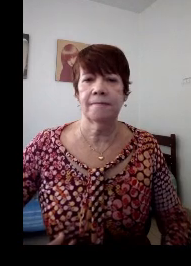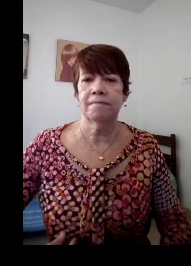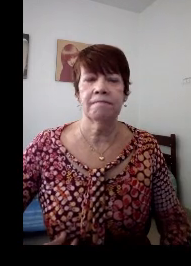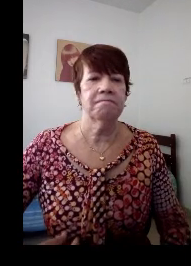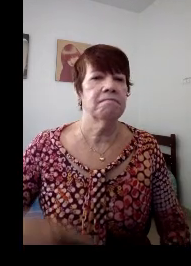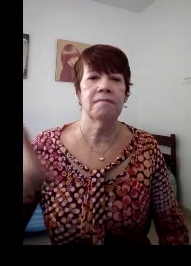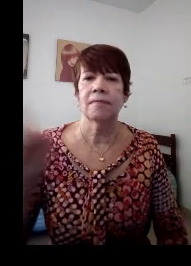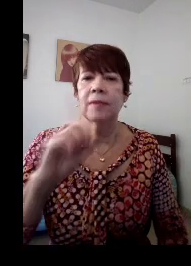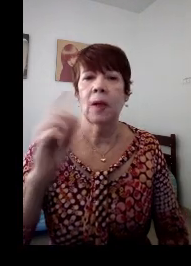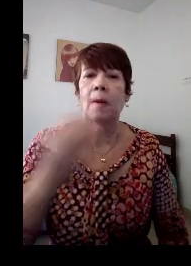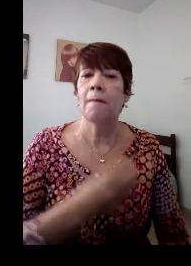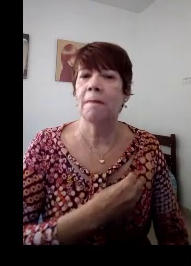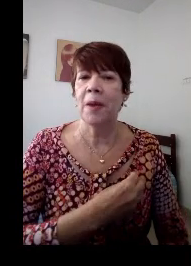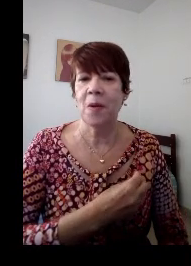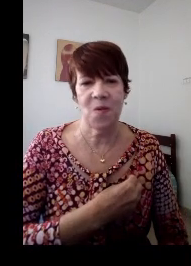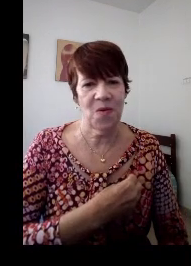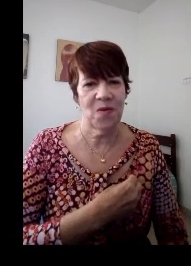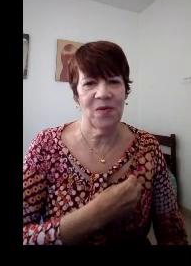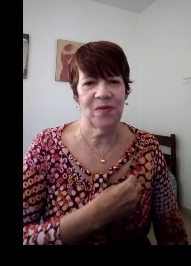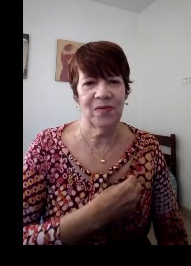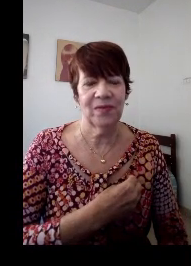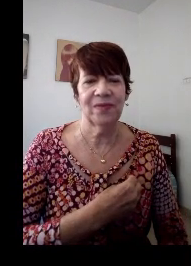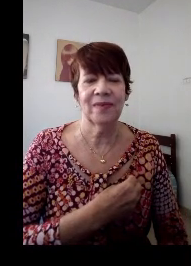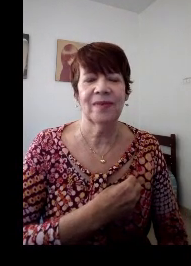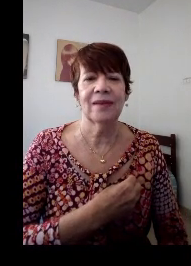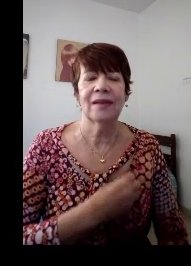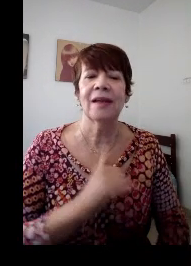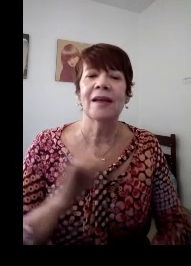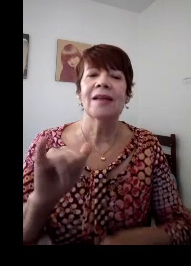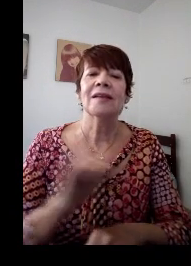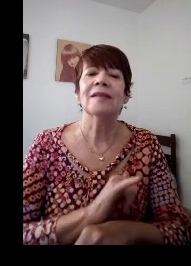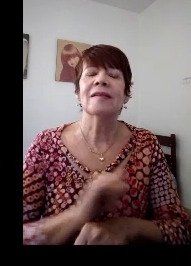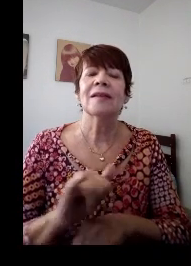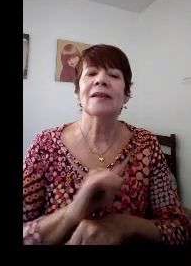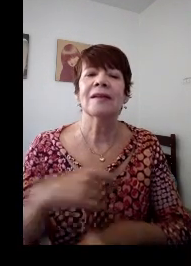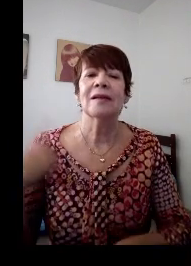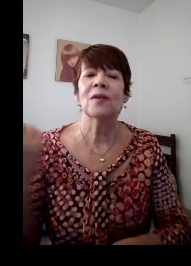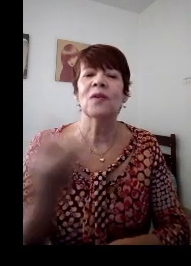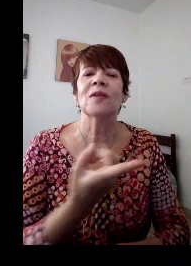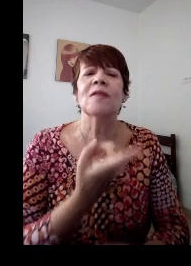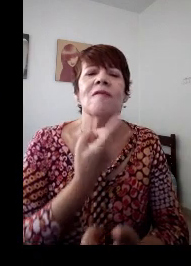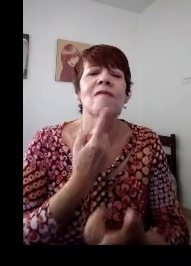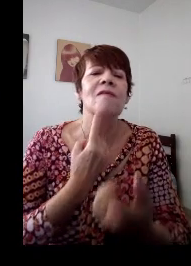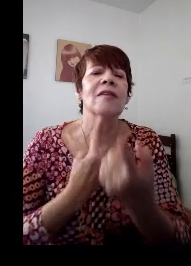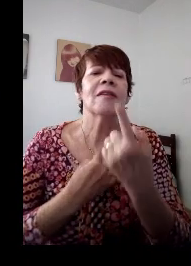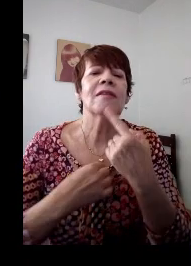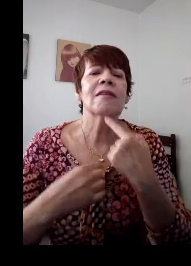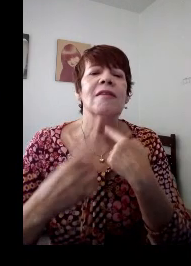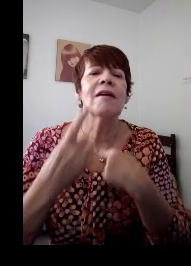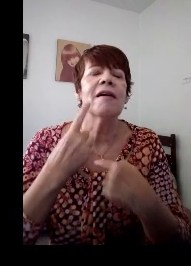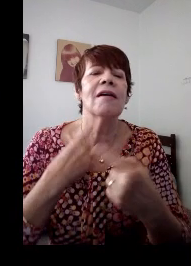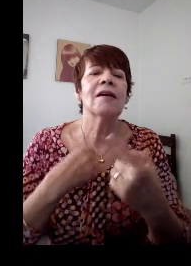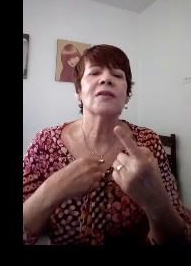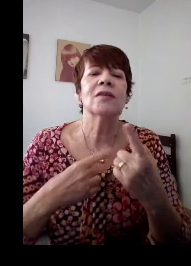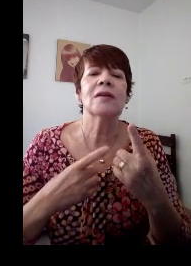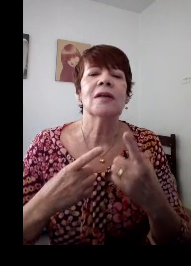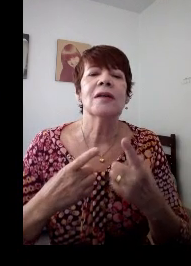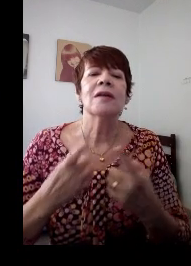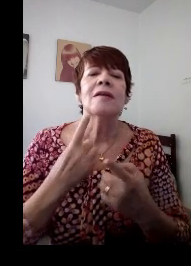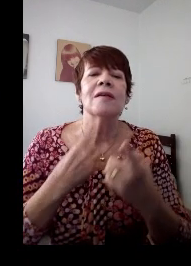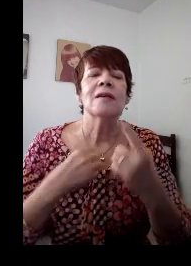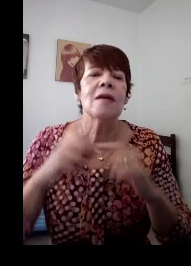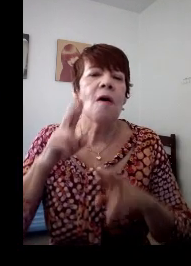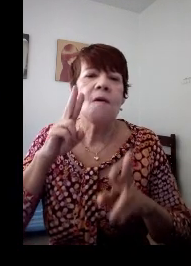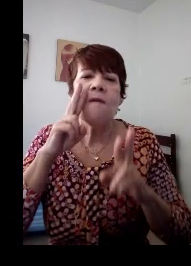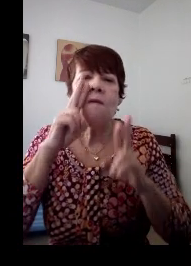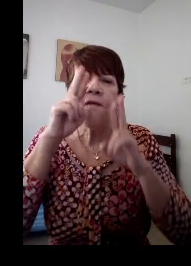vontade dele? Né? A vontade dele e a nossa vontade, muitas das vezes, é de morder a